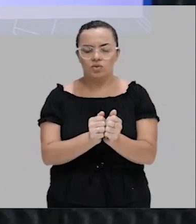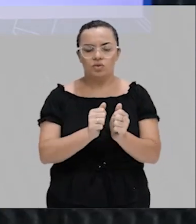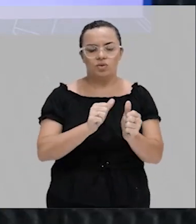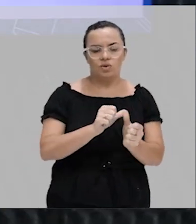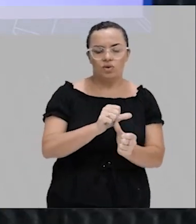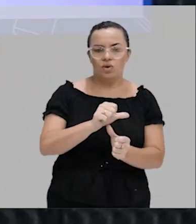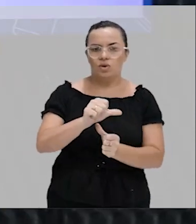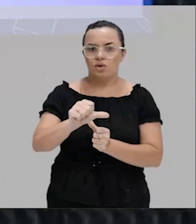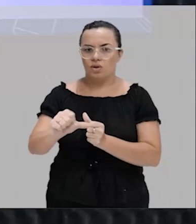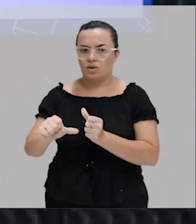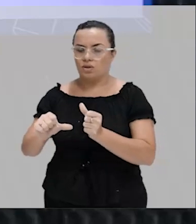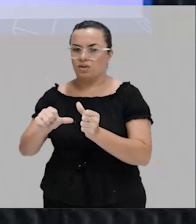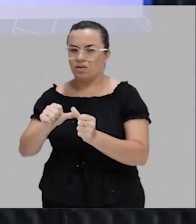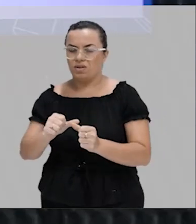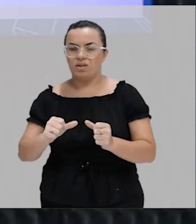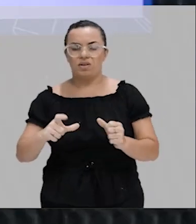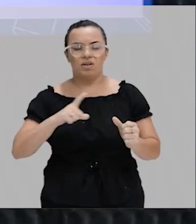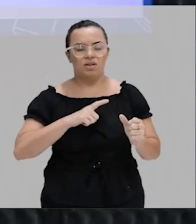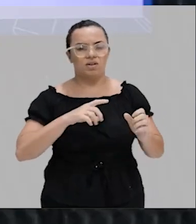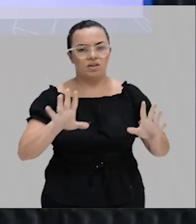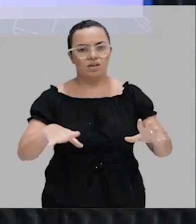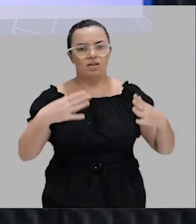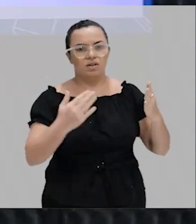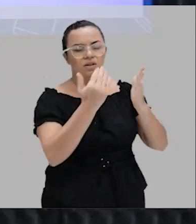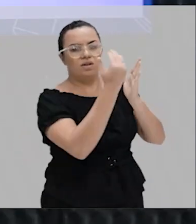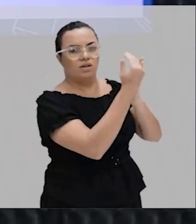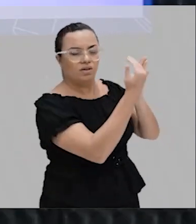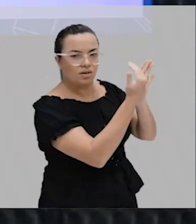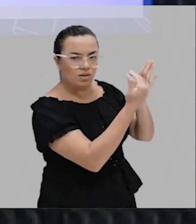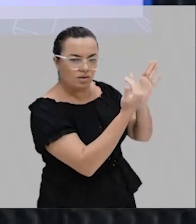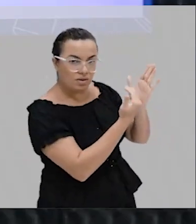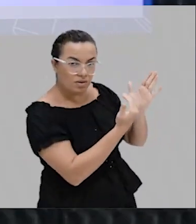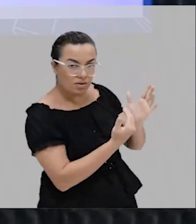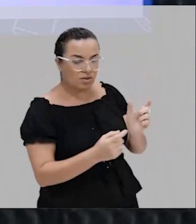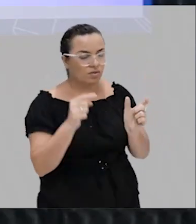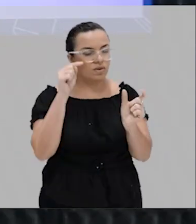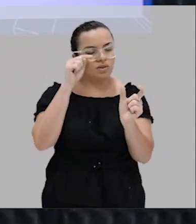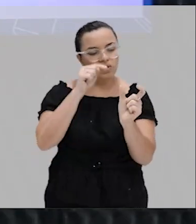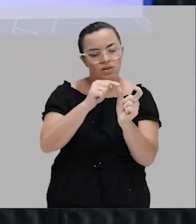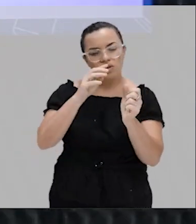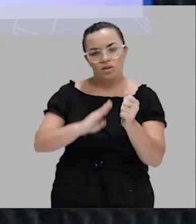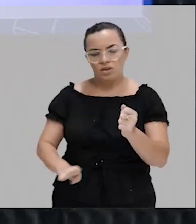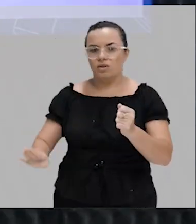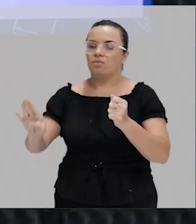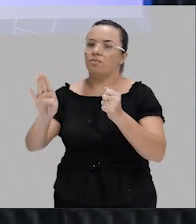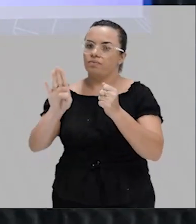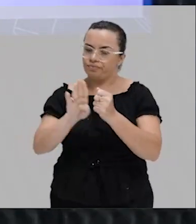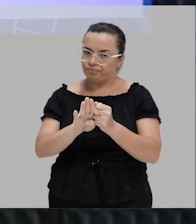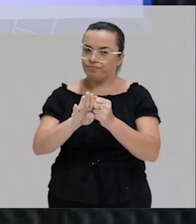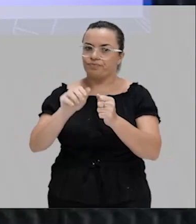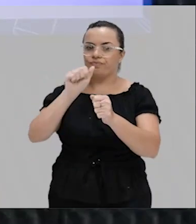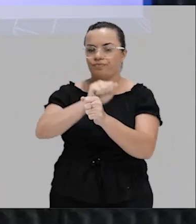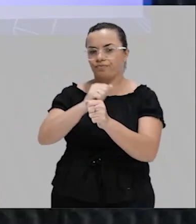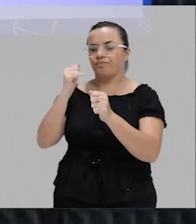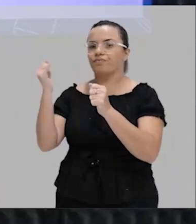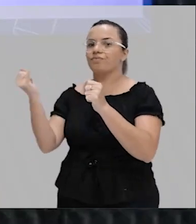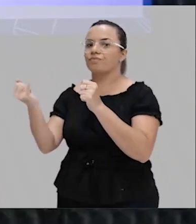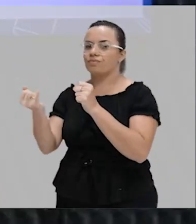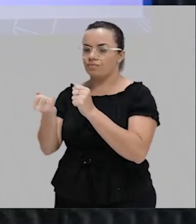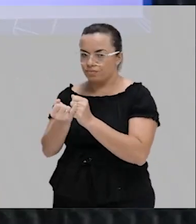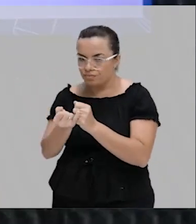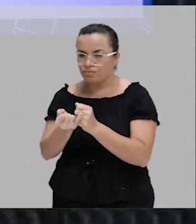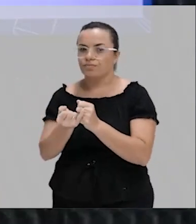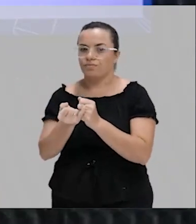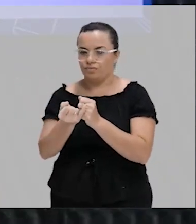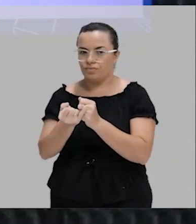principalmente em relação à classificação dessas palavras. Se essas palavras elas são substantivos, se elas são adjetivos ou se elas